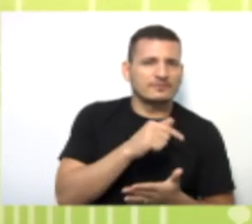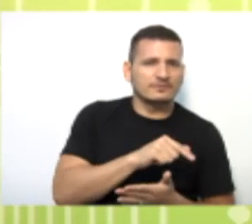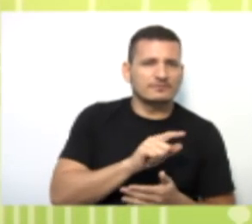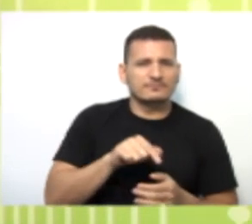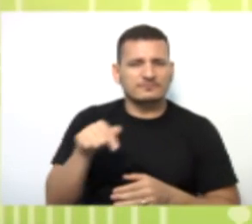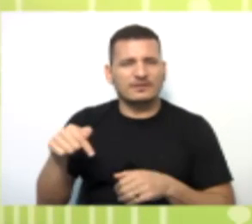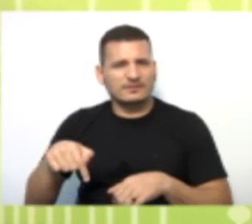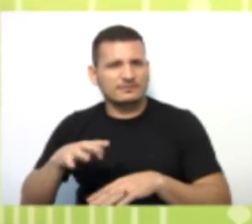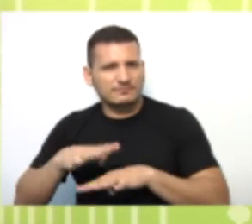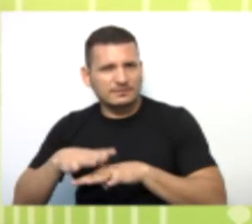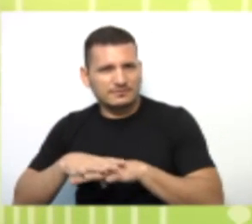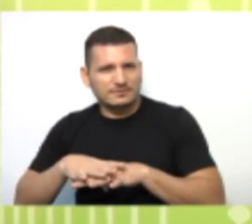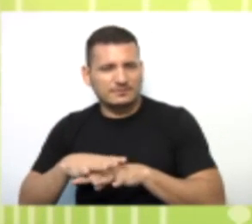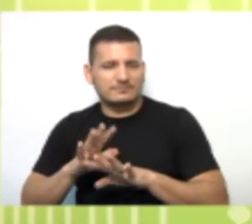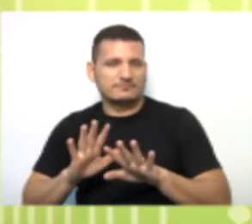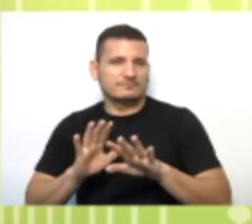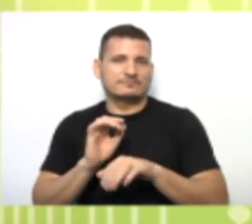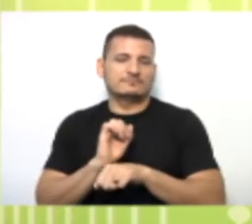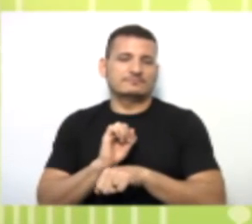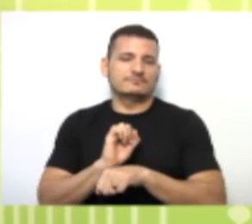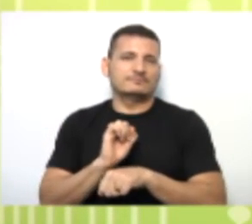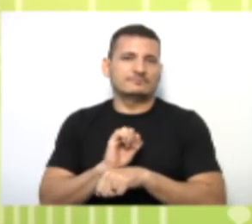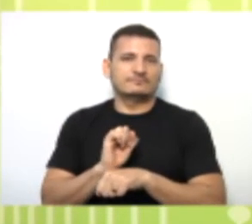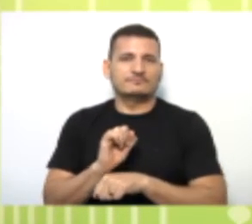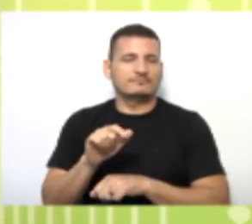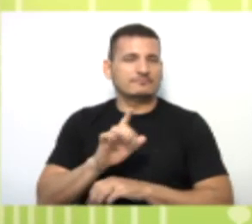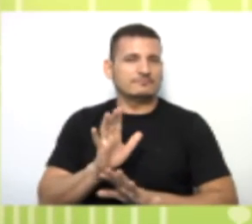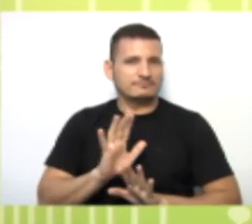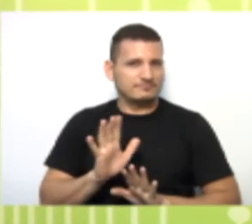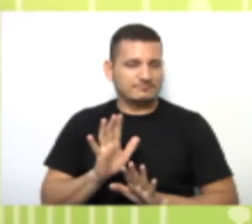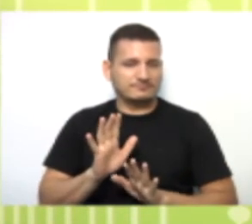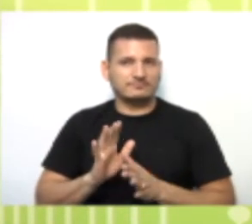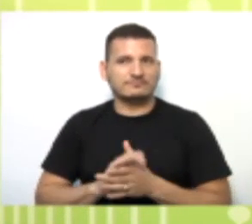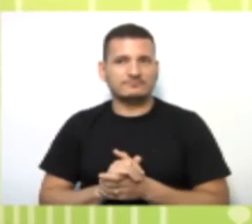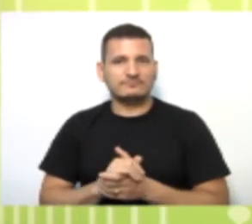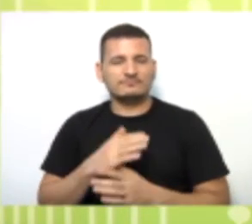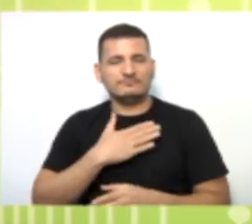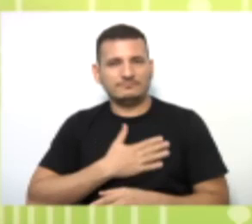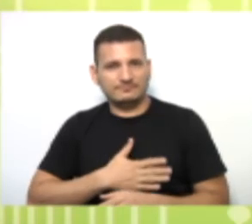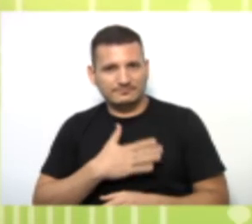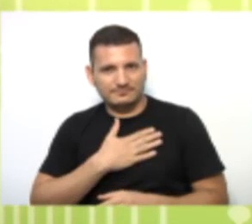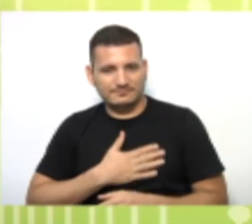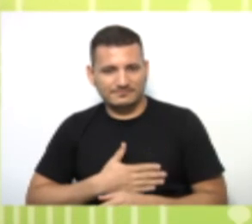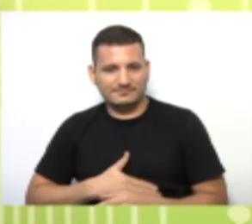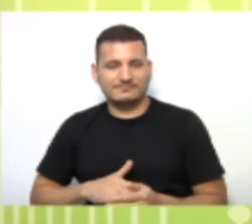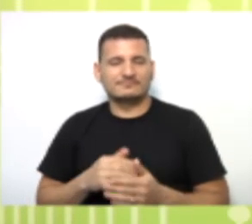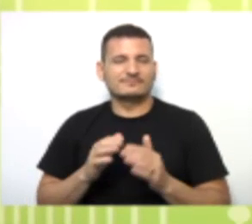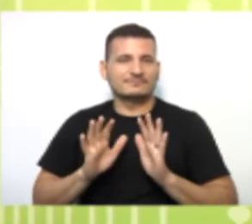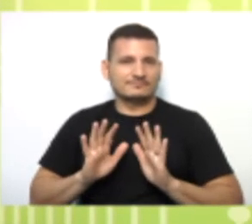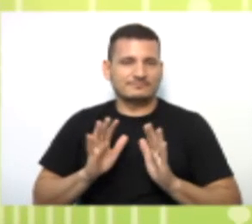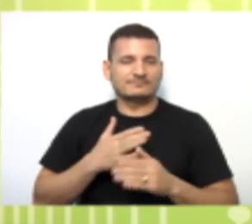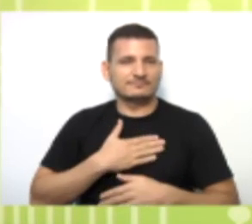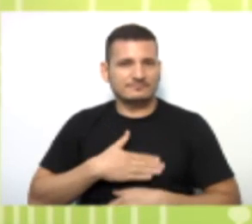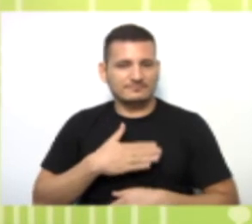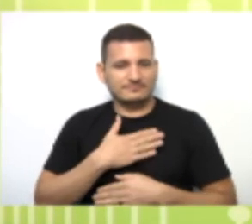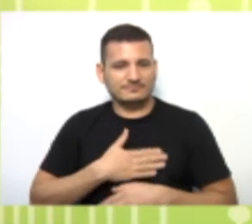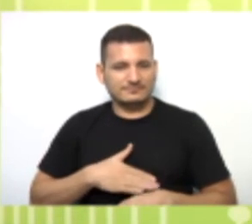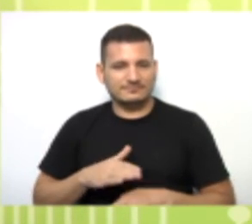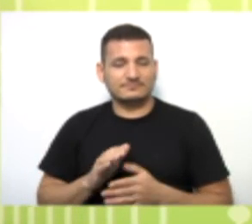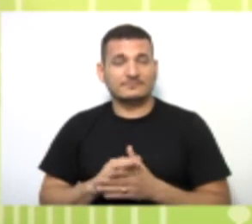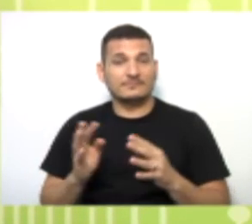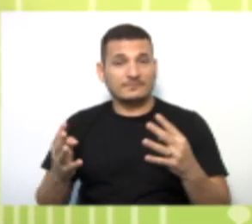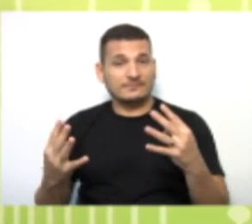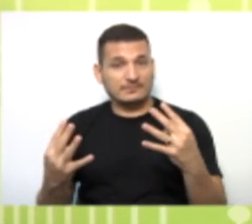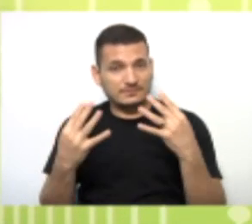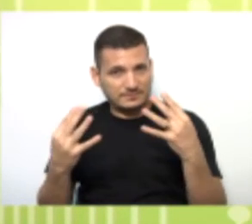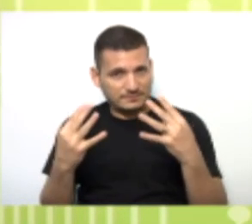pouco de matemática aqui, espera um pouquinho, que não é muito por aí não, tá? Se acalma, vamos levar na tranquilidade e preste